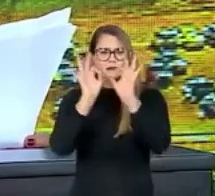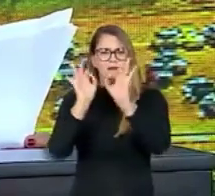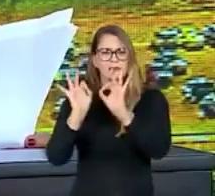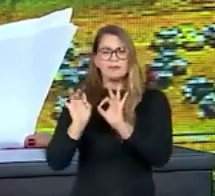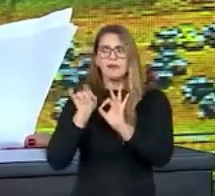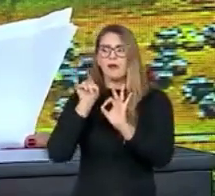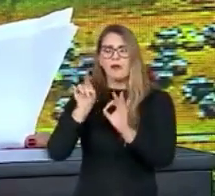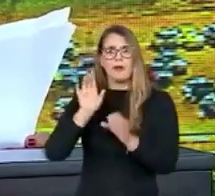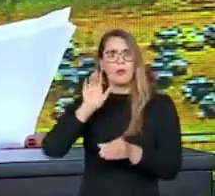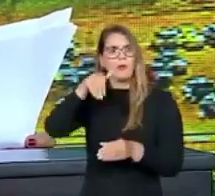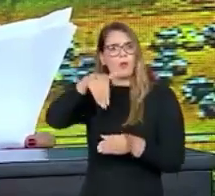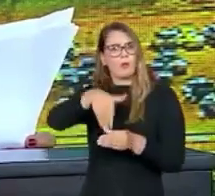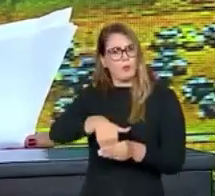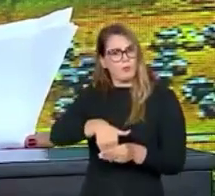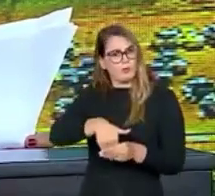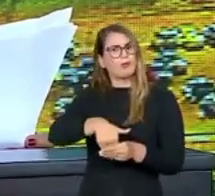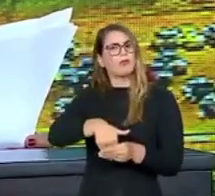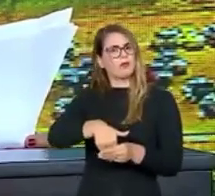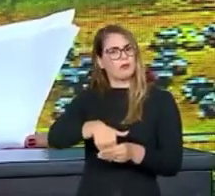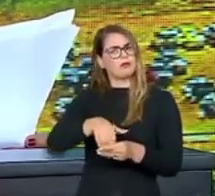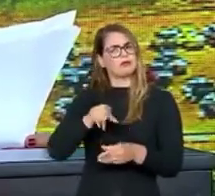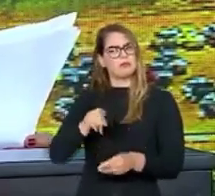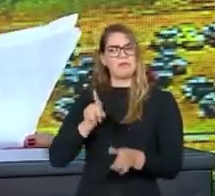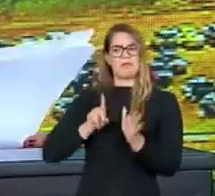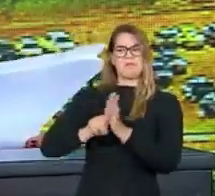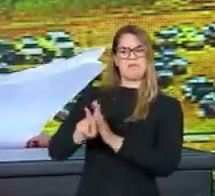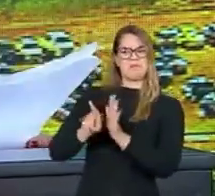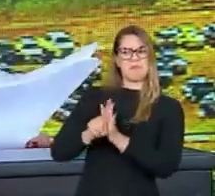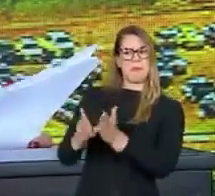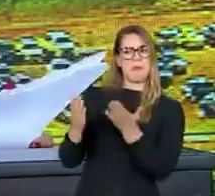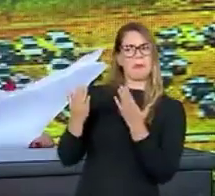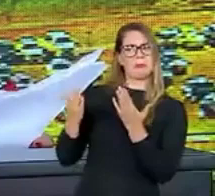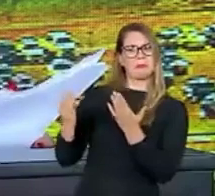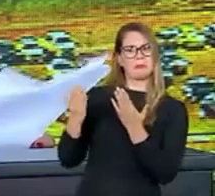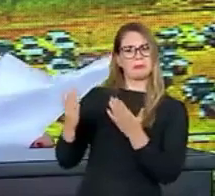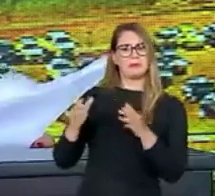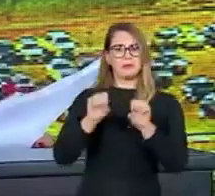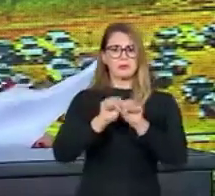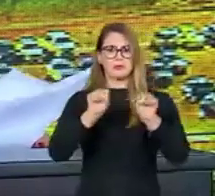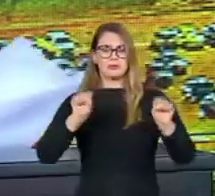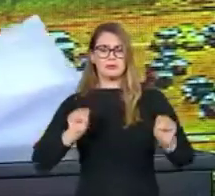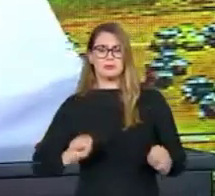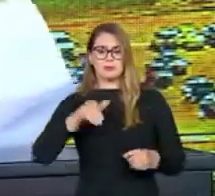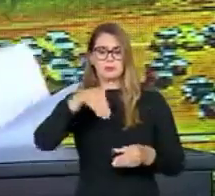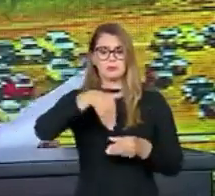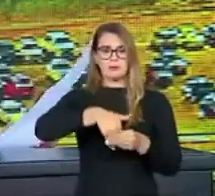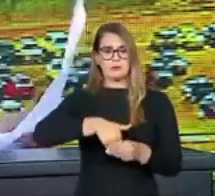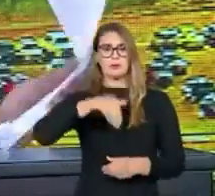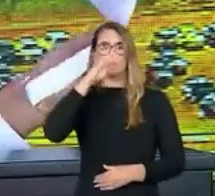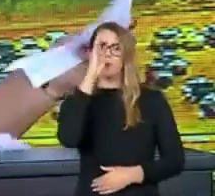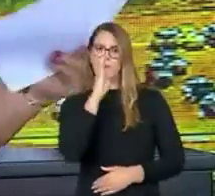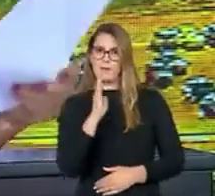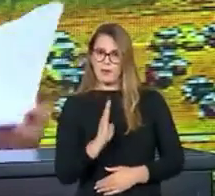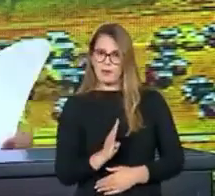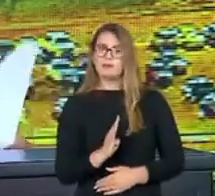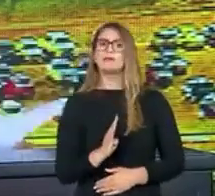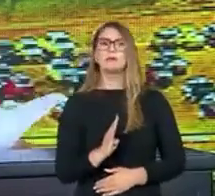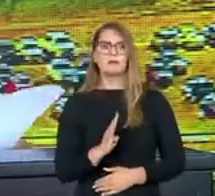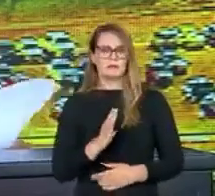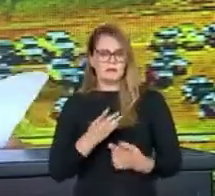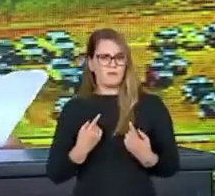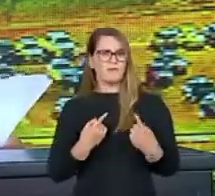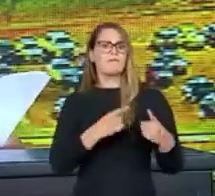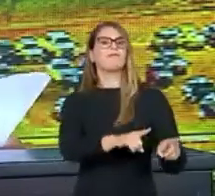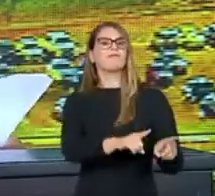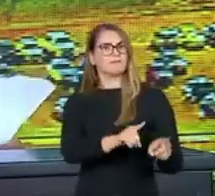urnas eletrônicas serem questionadas, o sistema eleitoral brasileiro ser